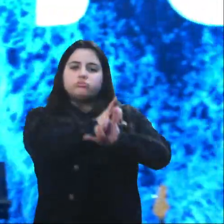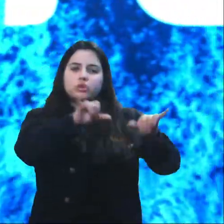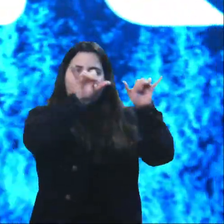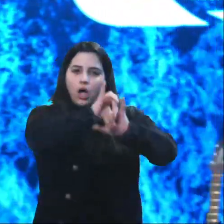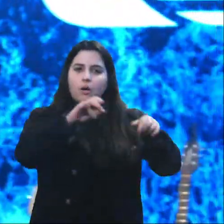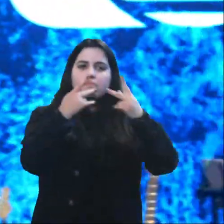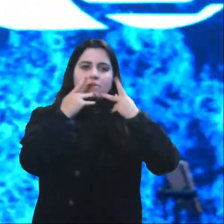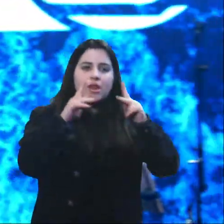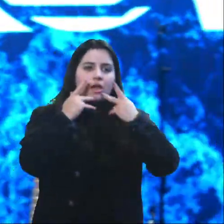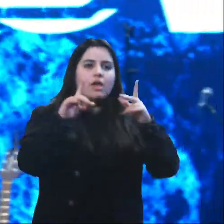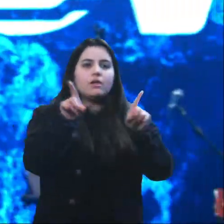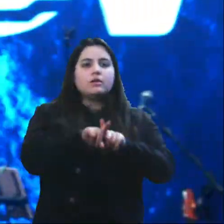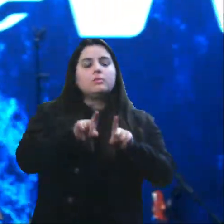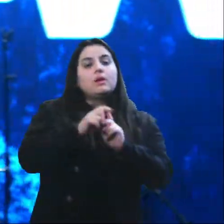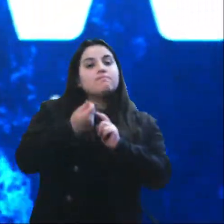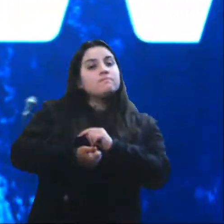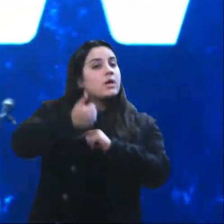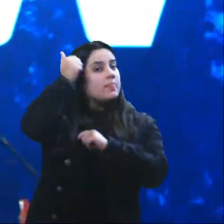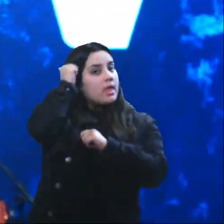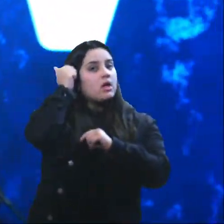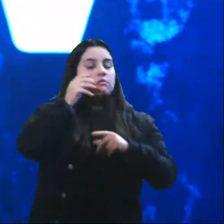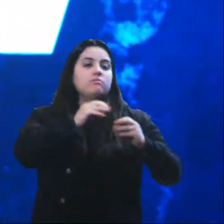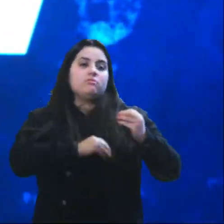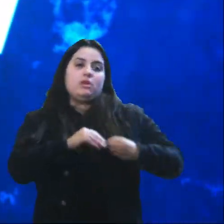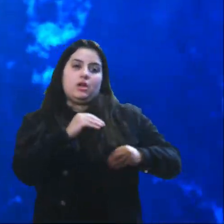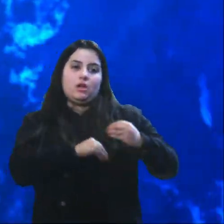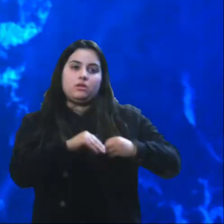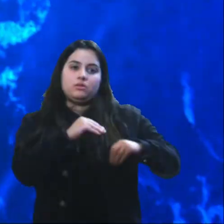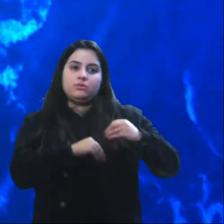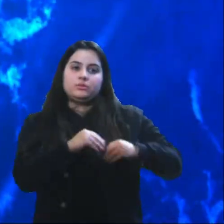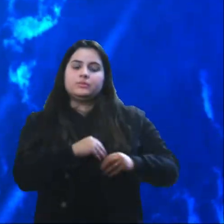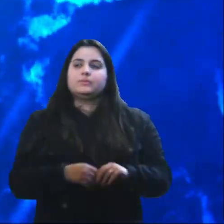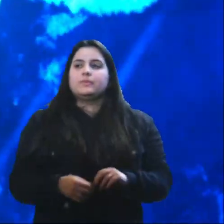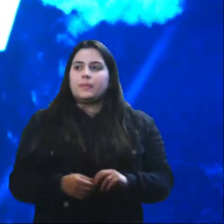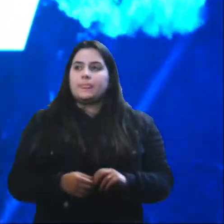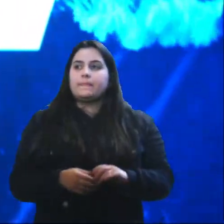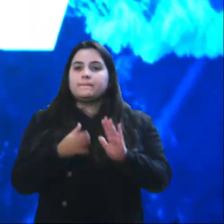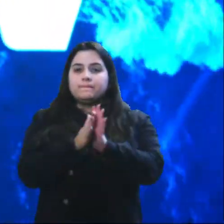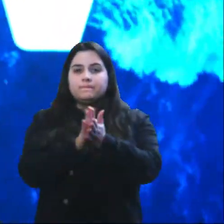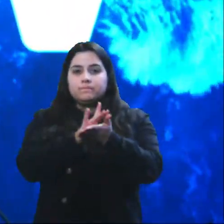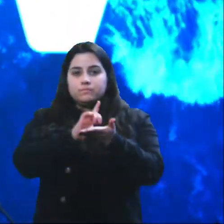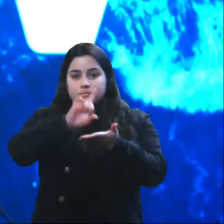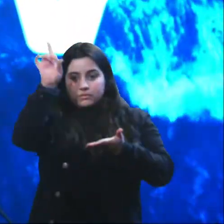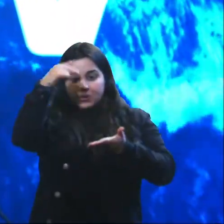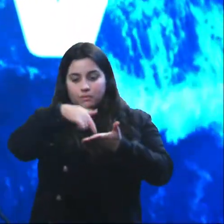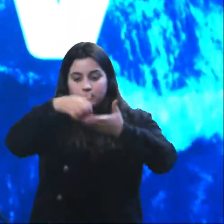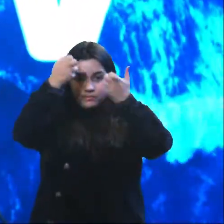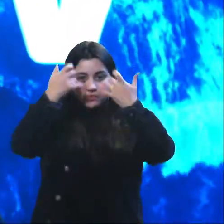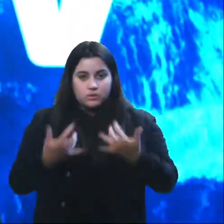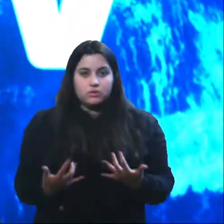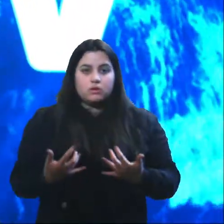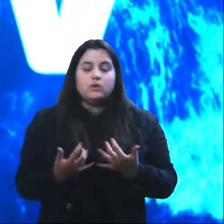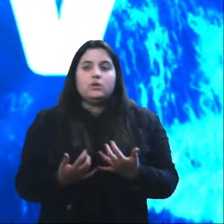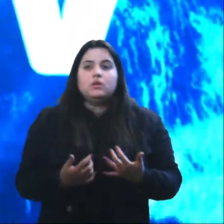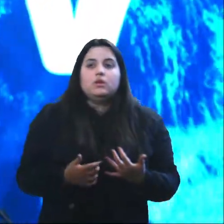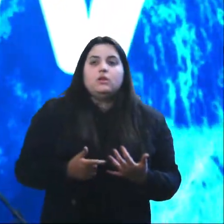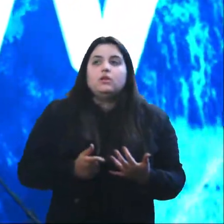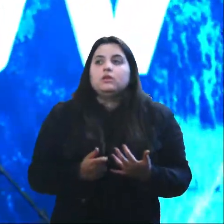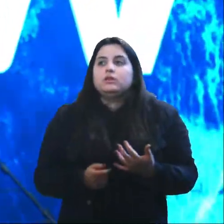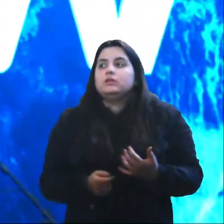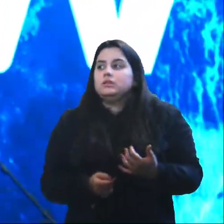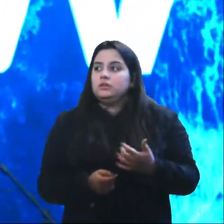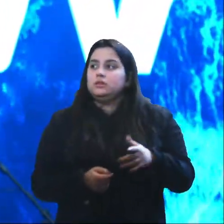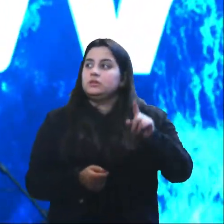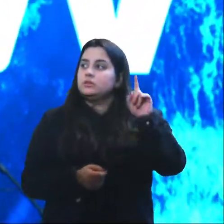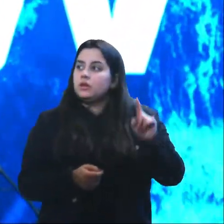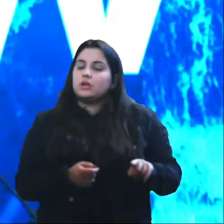que se arrependeram dos seus pecados e levam outras pessoas ao arrependimento. A Bíblia diz que essas pessoas serão